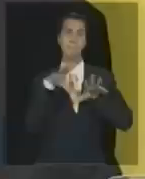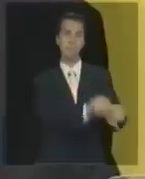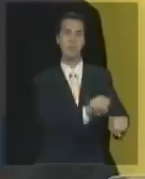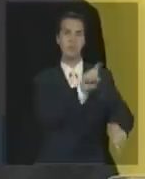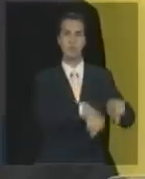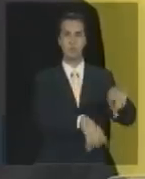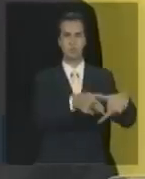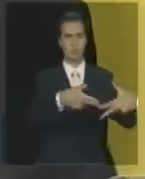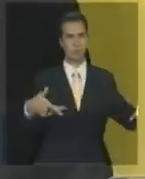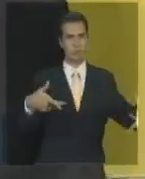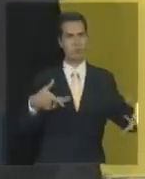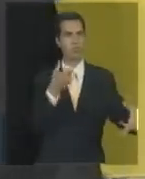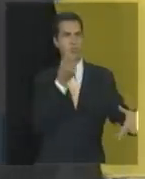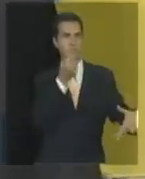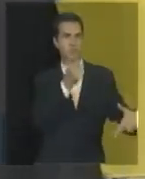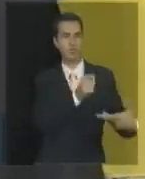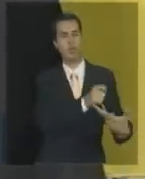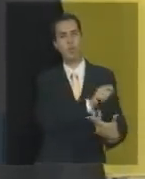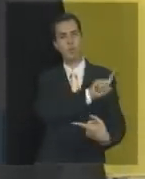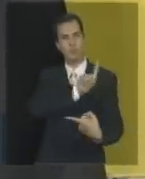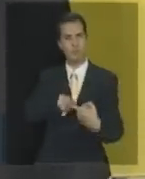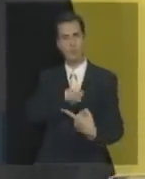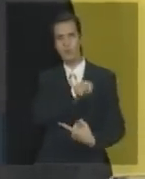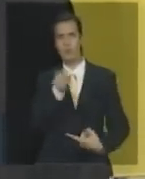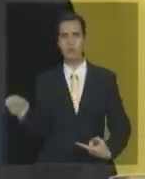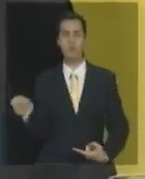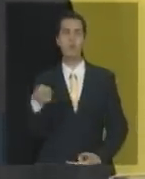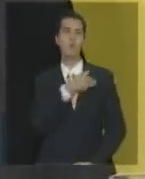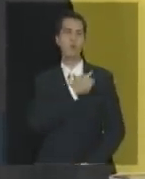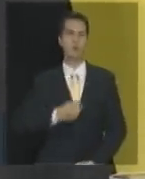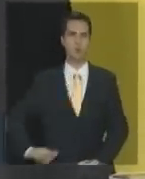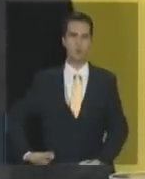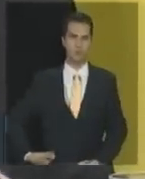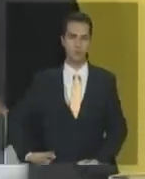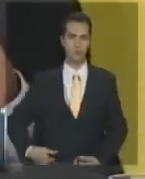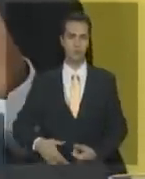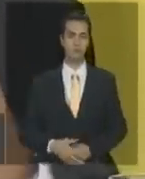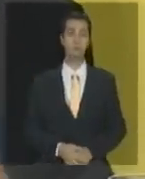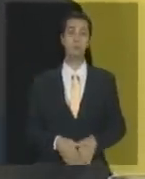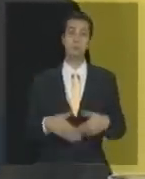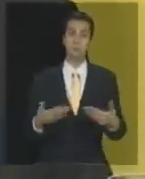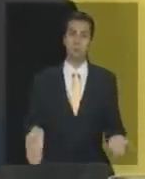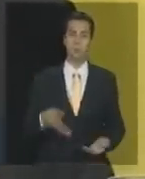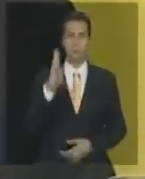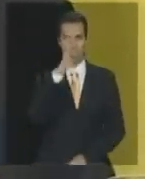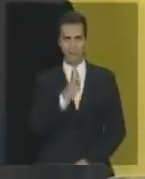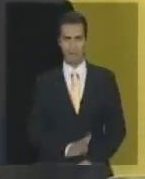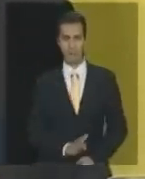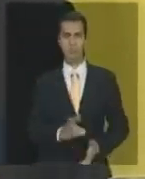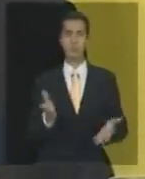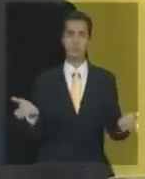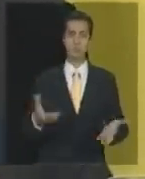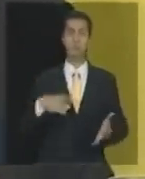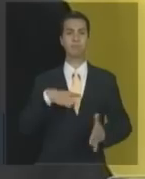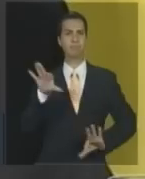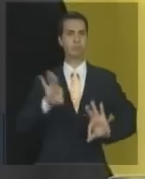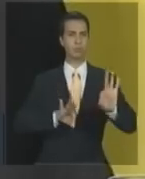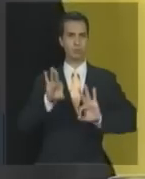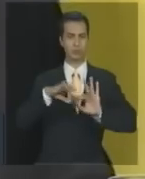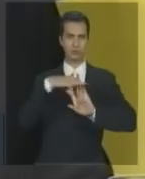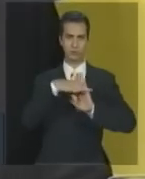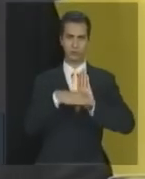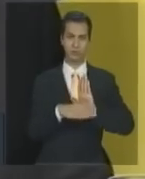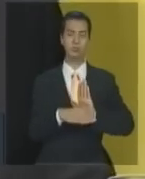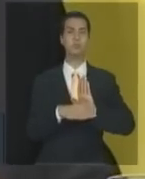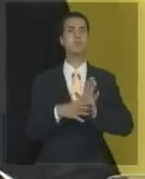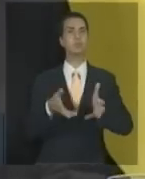ação também do outro lado do balcão. Então, o Brasil é um dos países que tem um programa de enfrentamento do